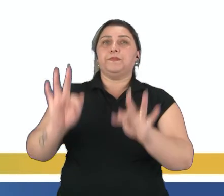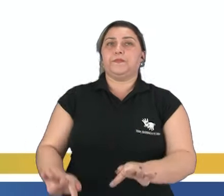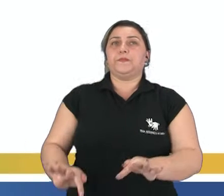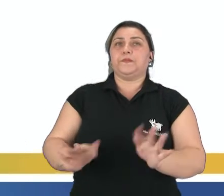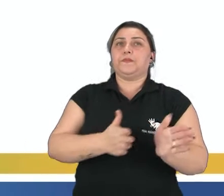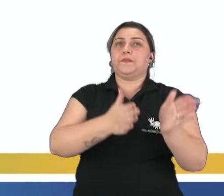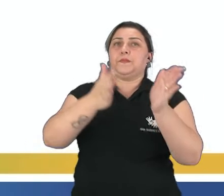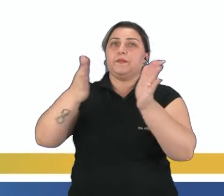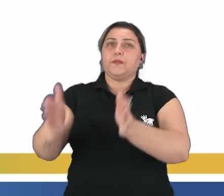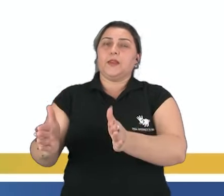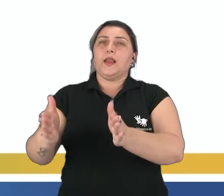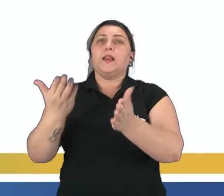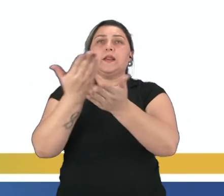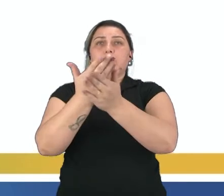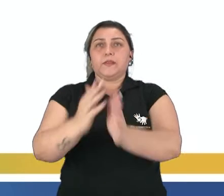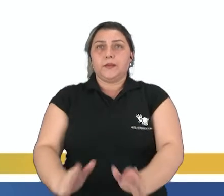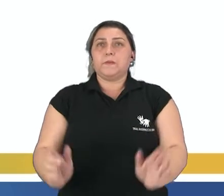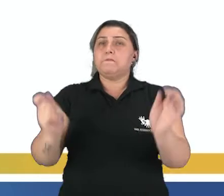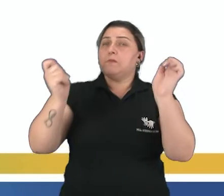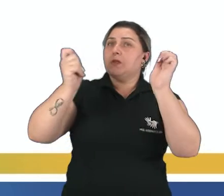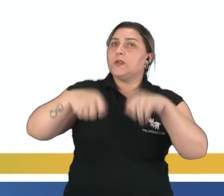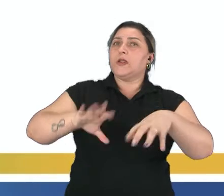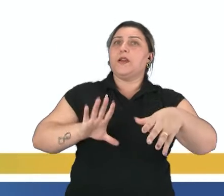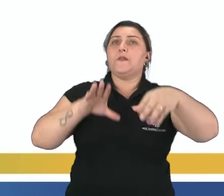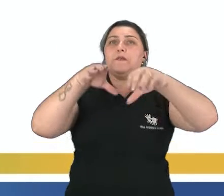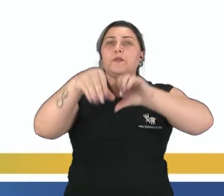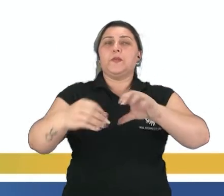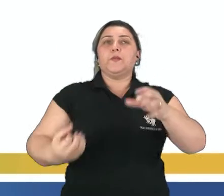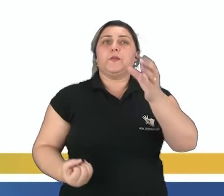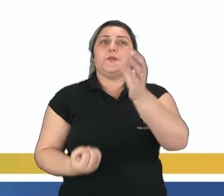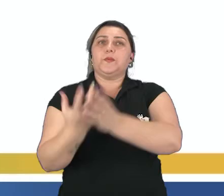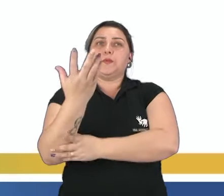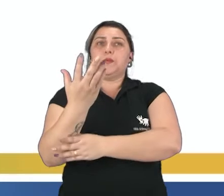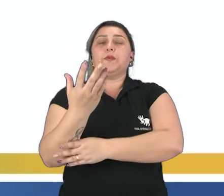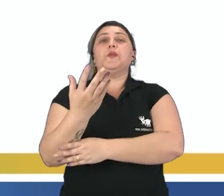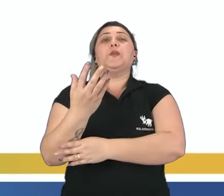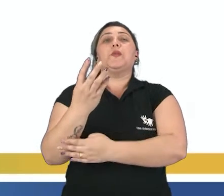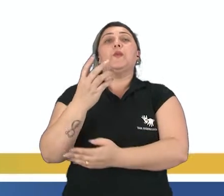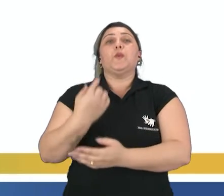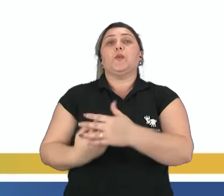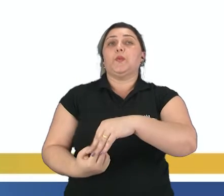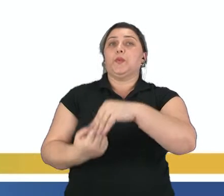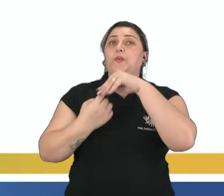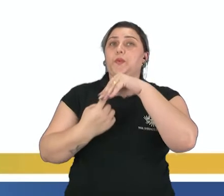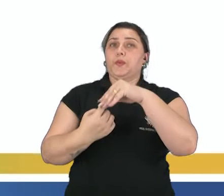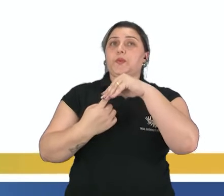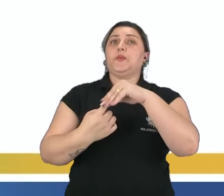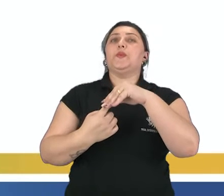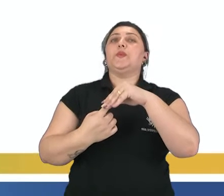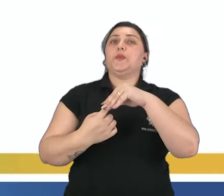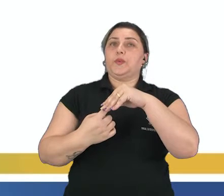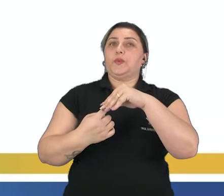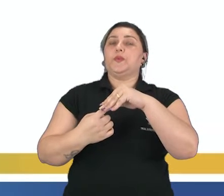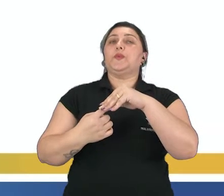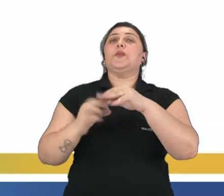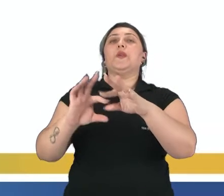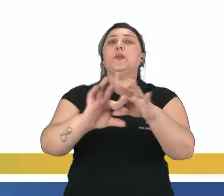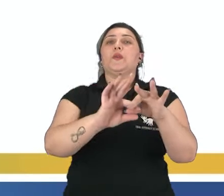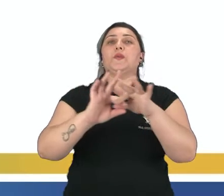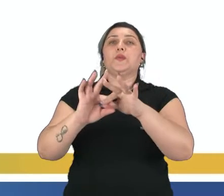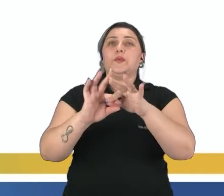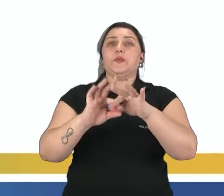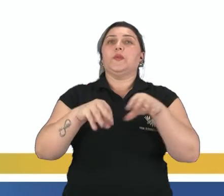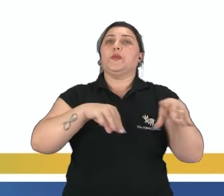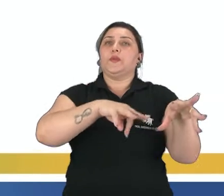final de um longo período, esse processo acabou possibilitando a formação de um poder centralizado e a consolidação de uma